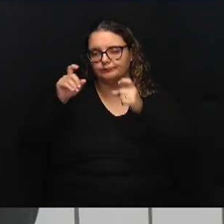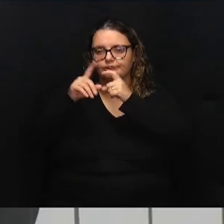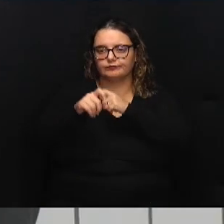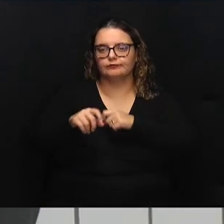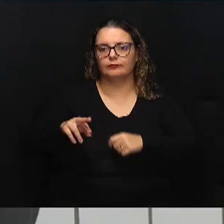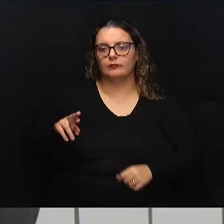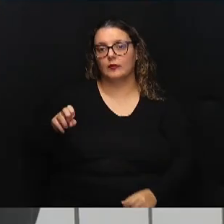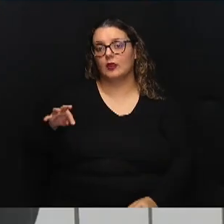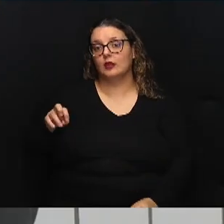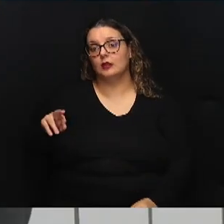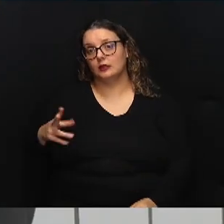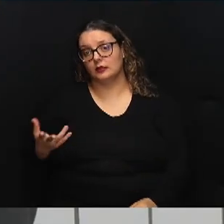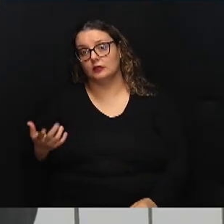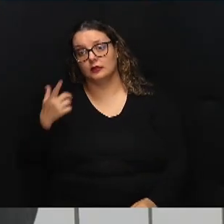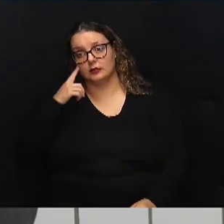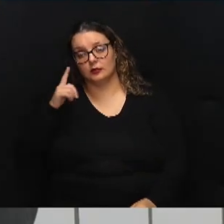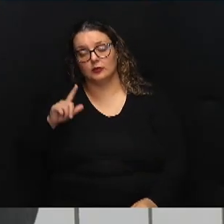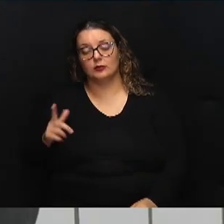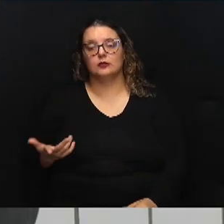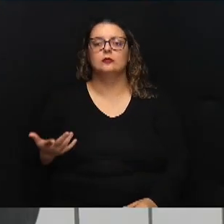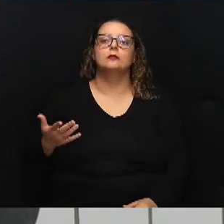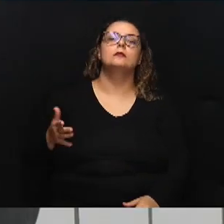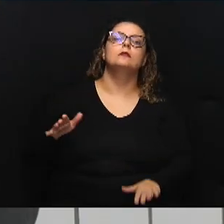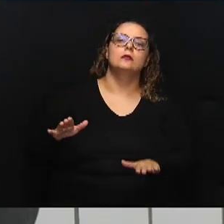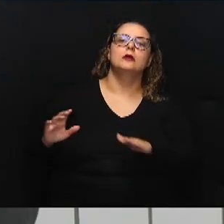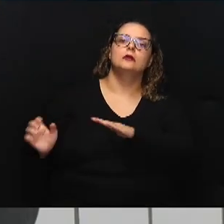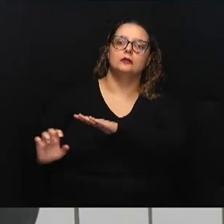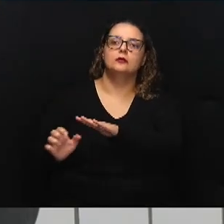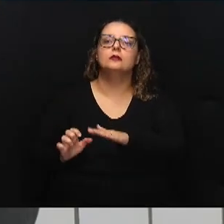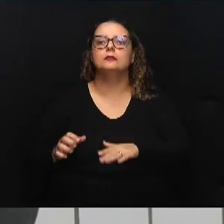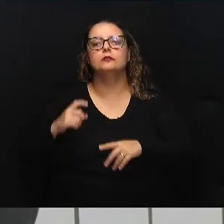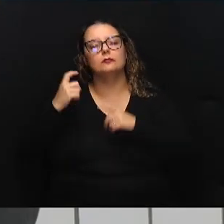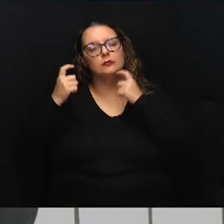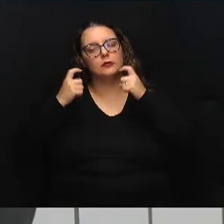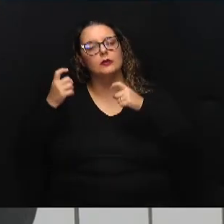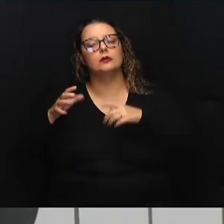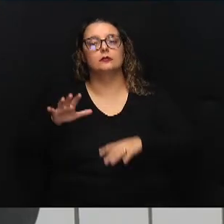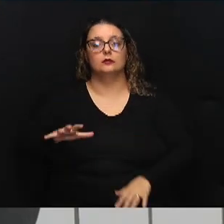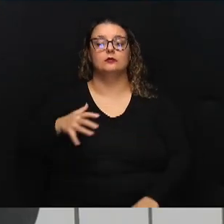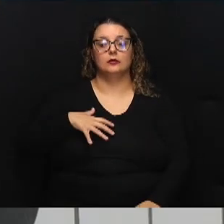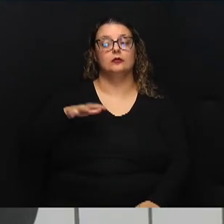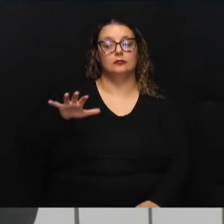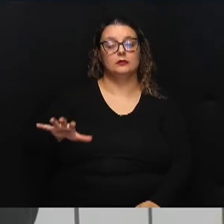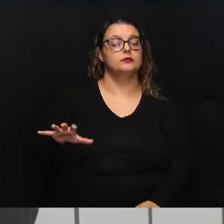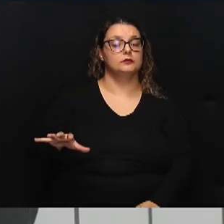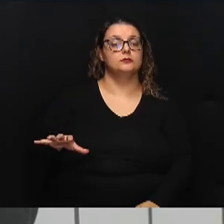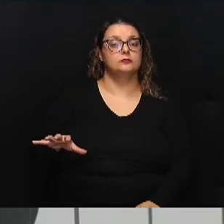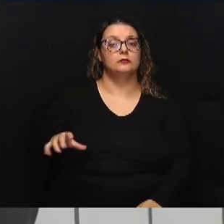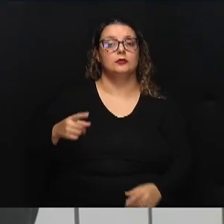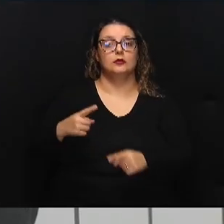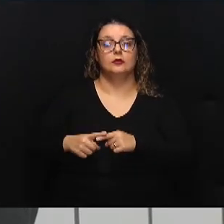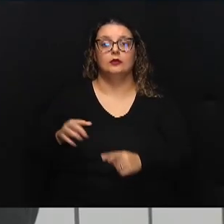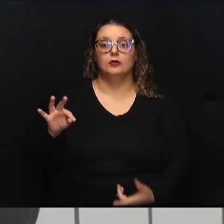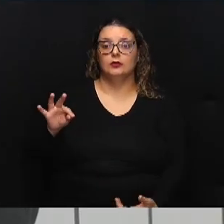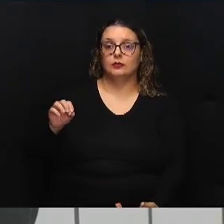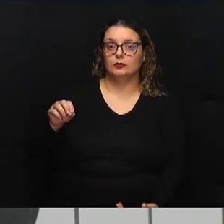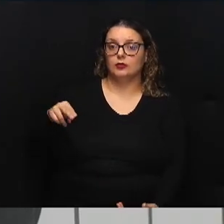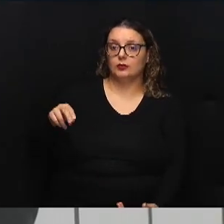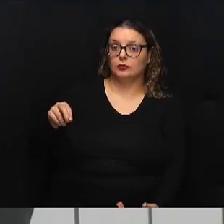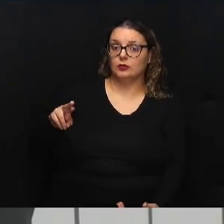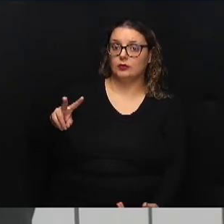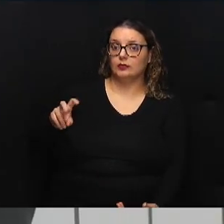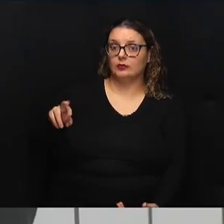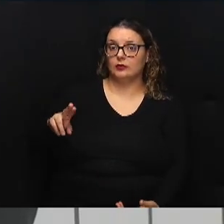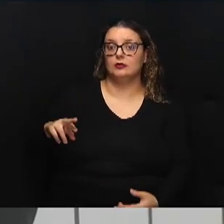reter, né? Mas as empresas agora estão mais preocupadas com isso, porque o turnover, a